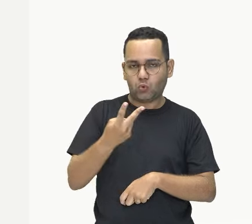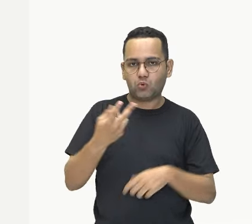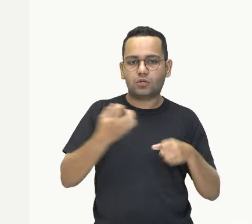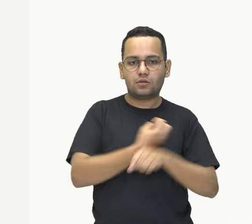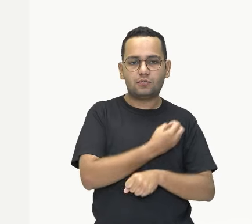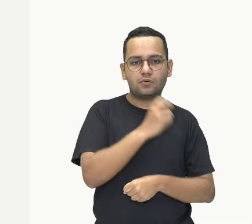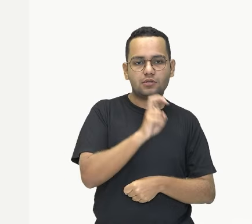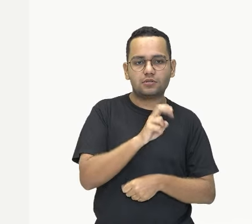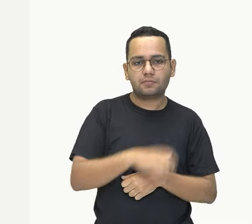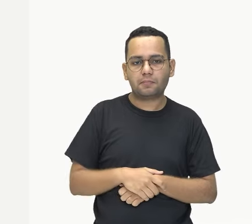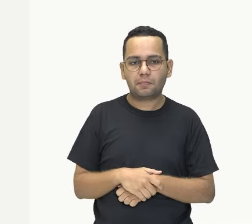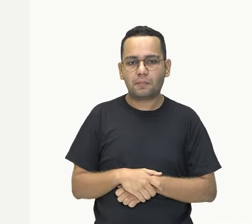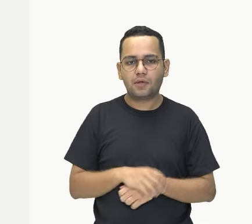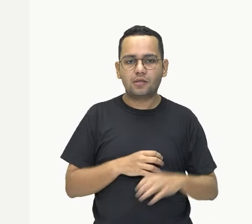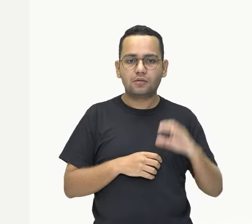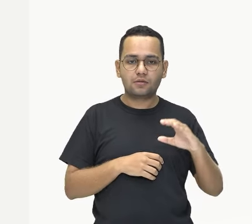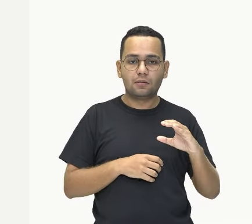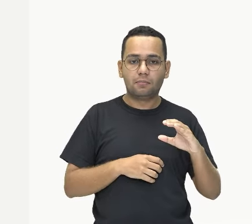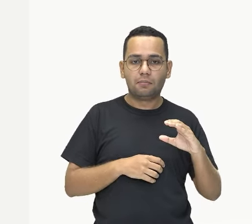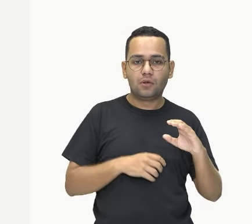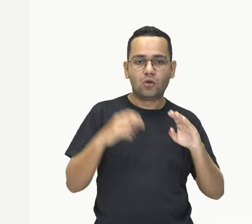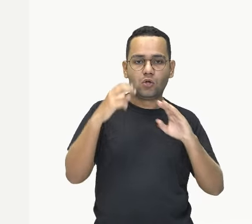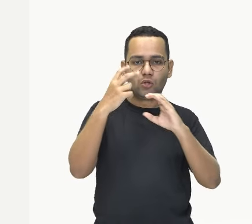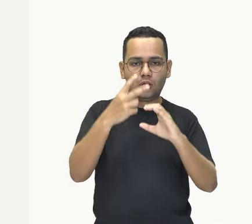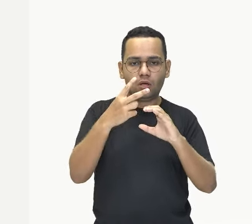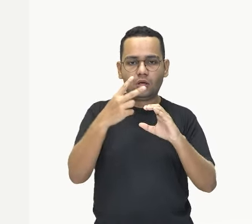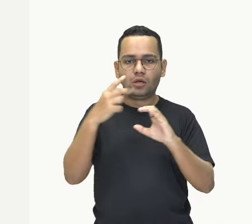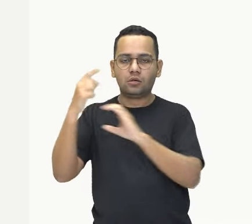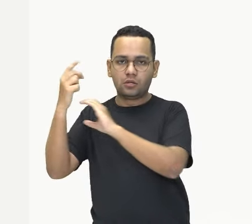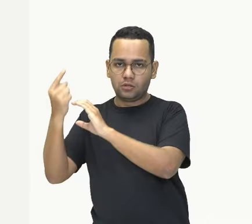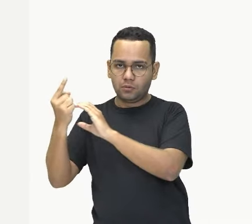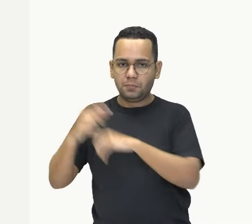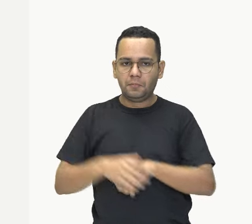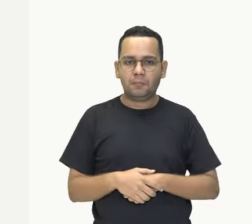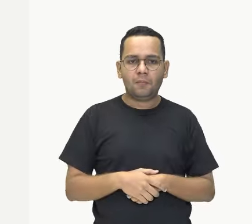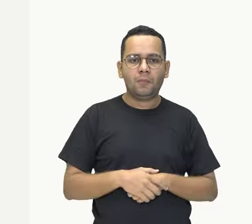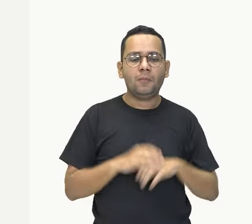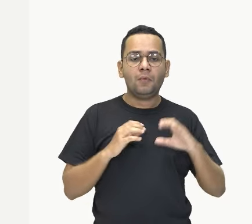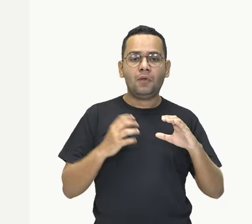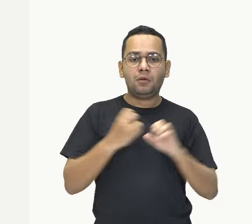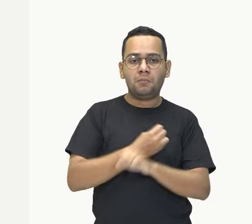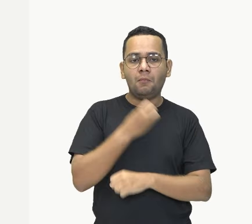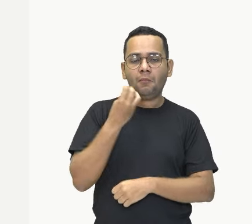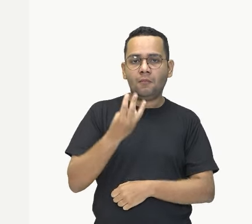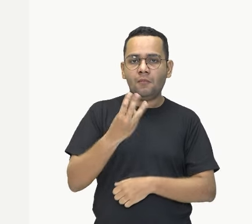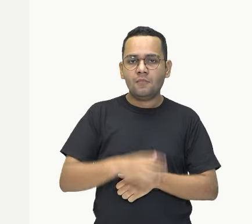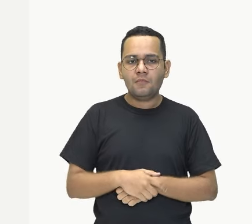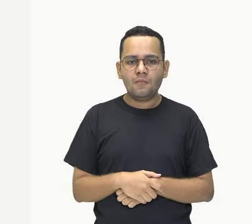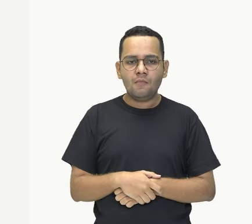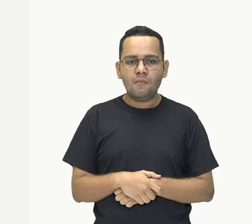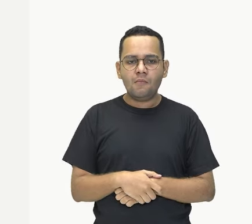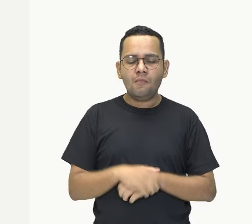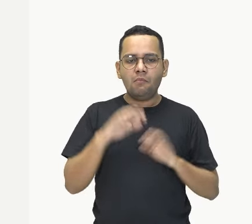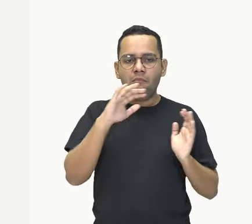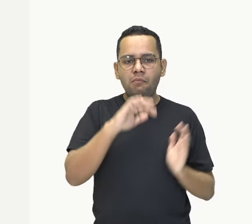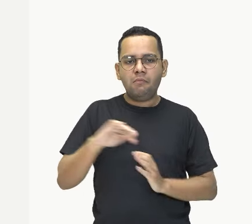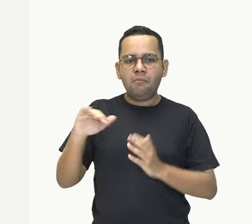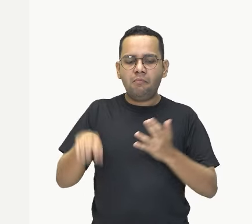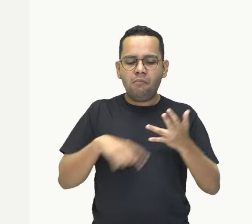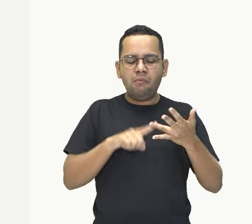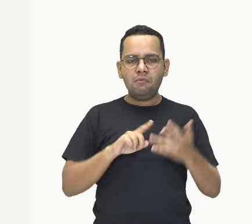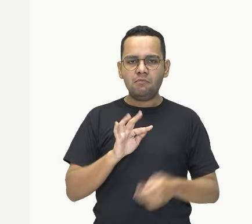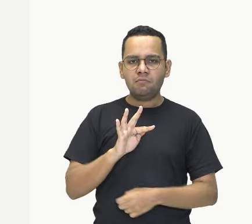2 aqui, mais 1 daqui. Então eu tenho 3. E aqui a última,